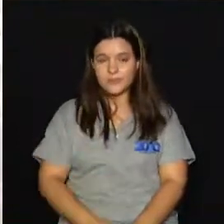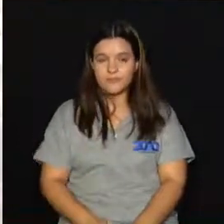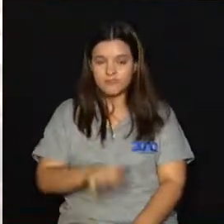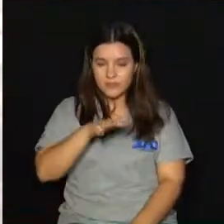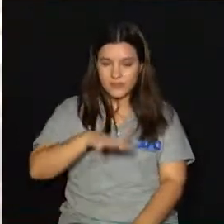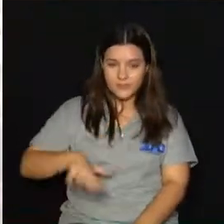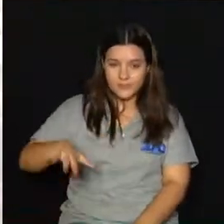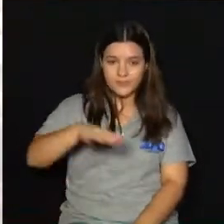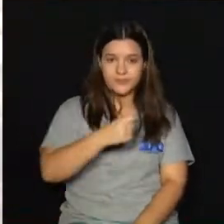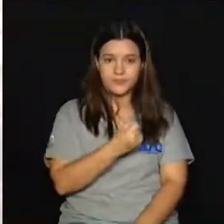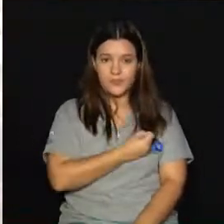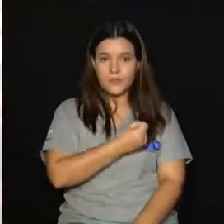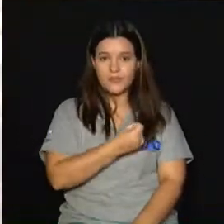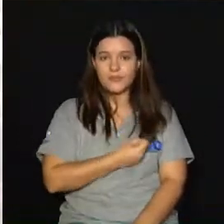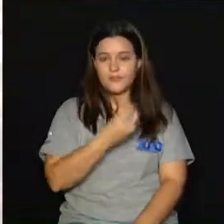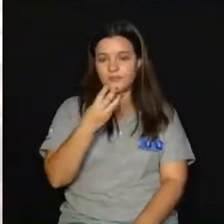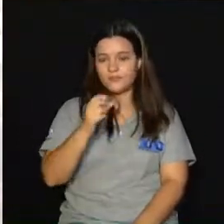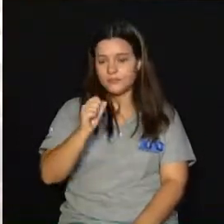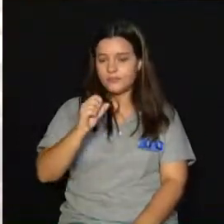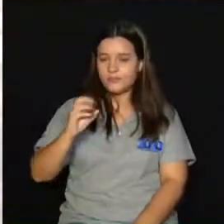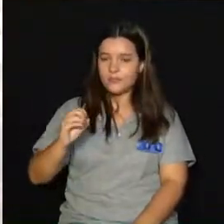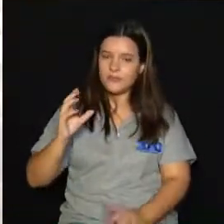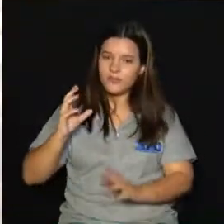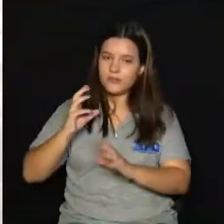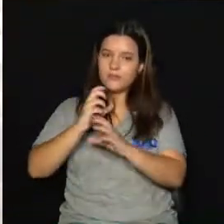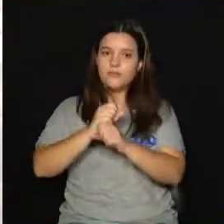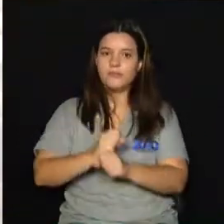eleitoral 380, ela tem um total